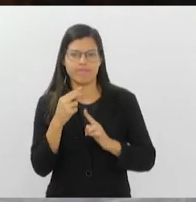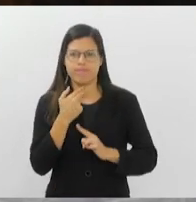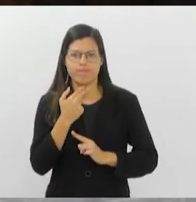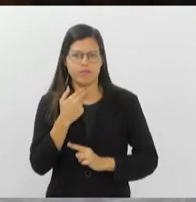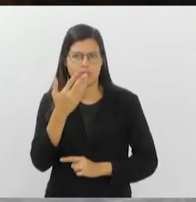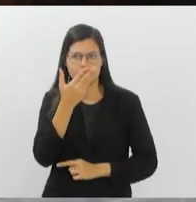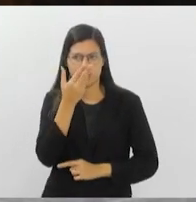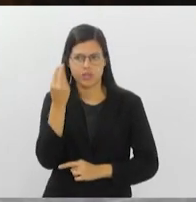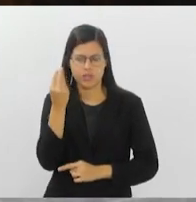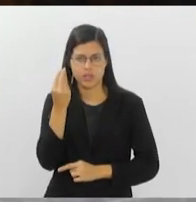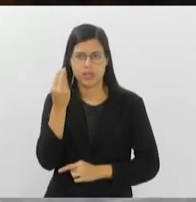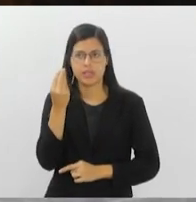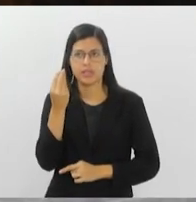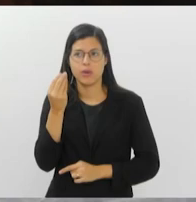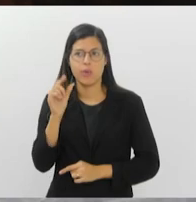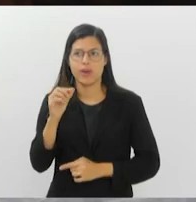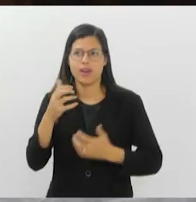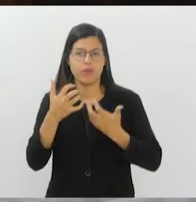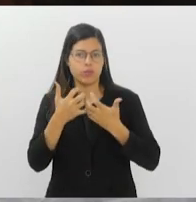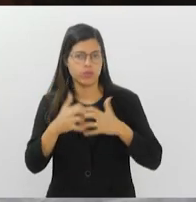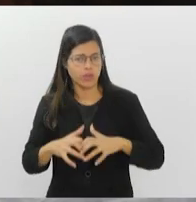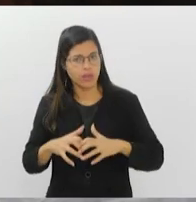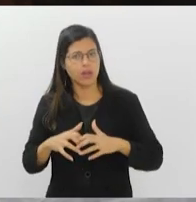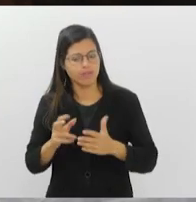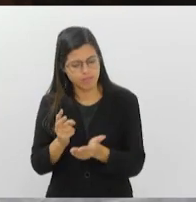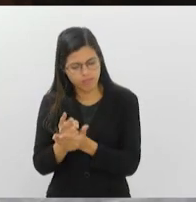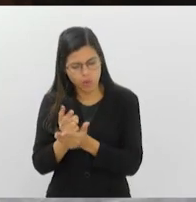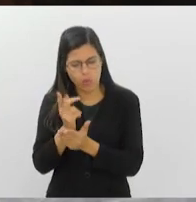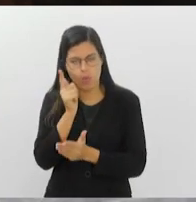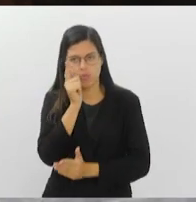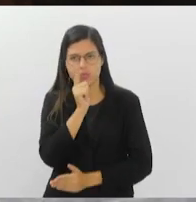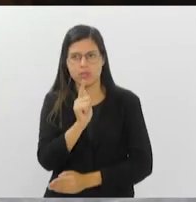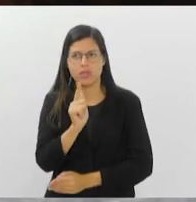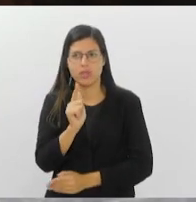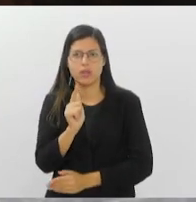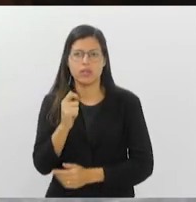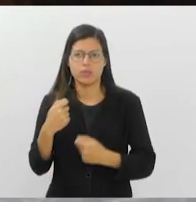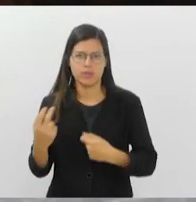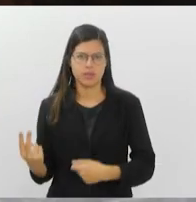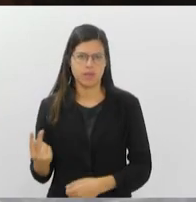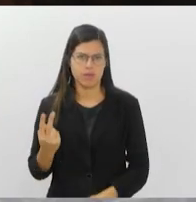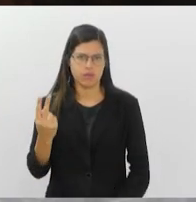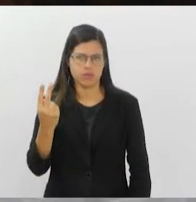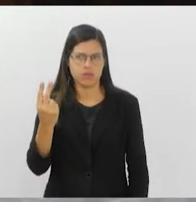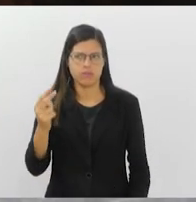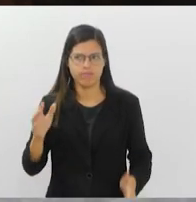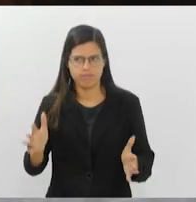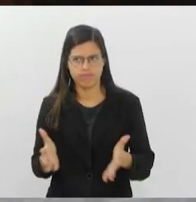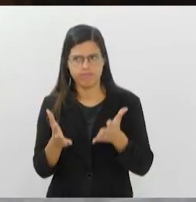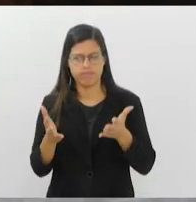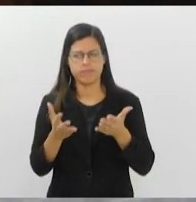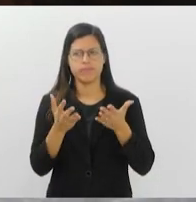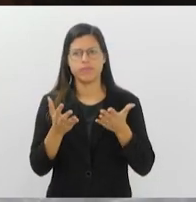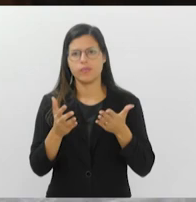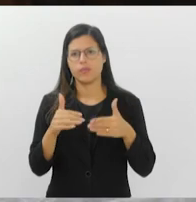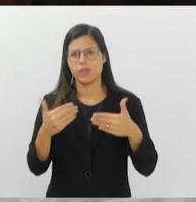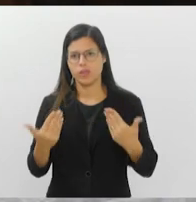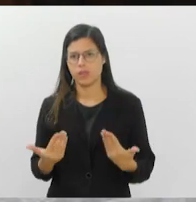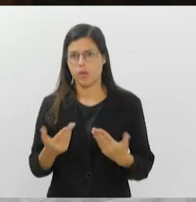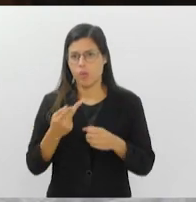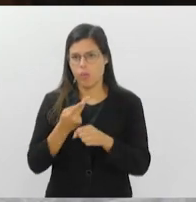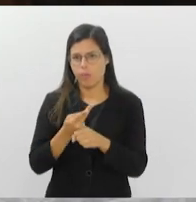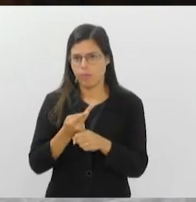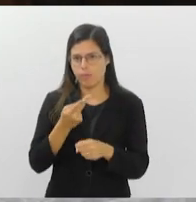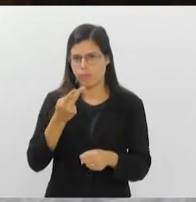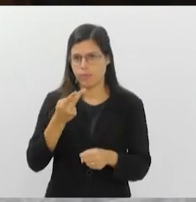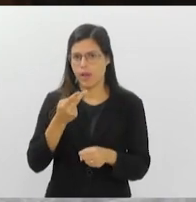né, funcionando, que está indo bem e que a gente precisa valorizar isso, né? Então, eu acho que o prêmio ele